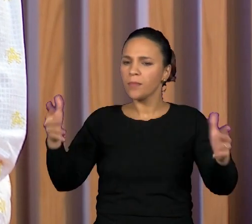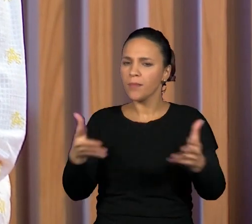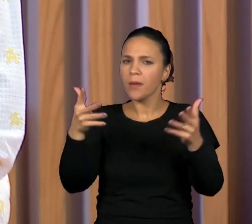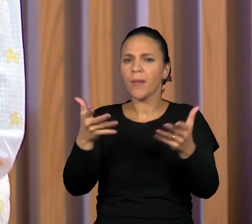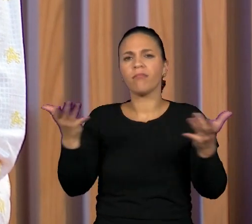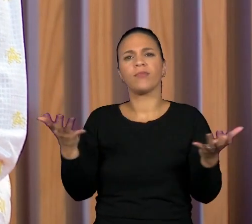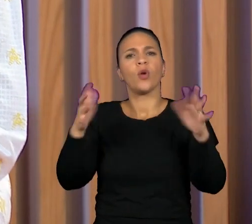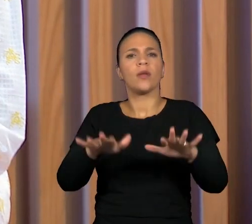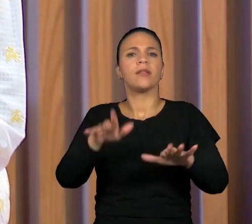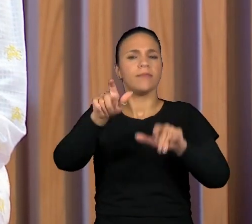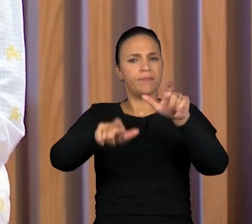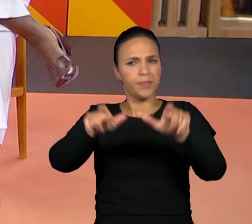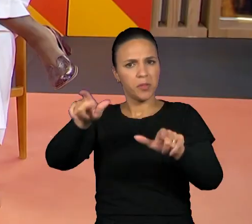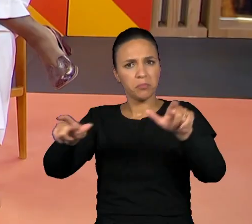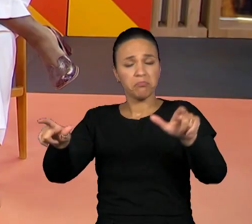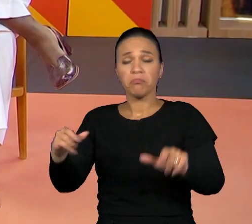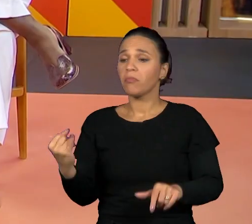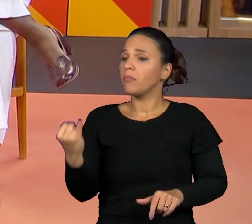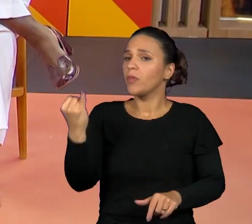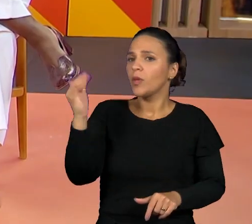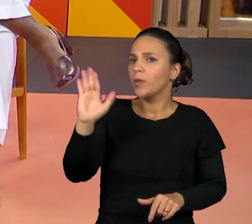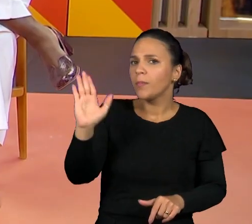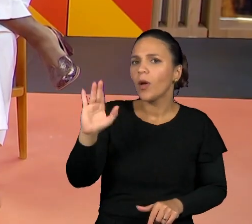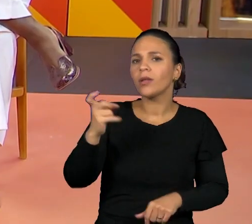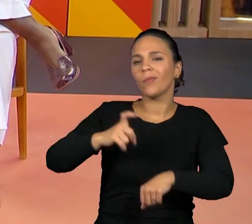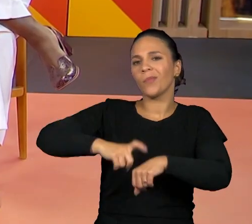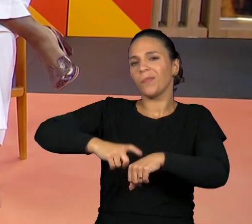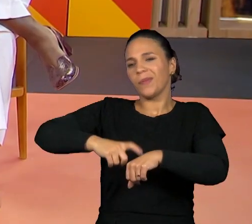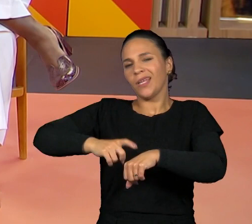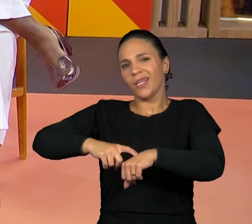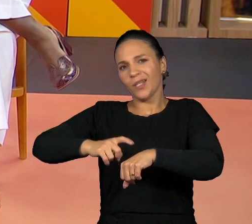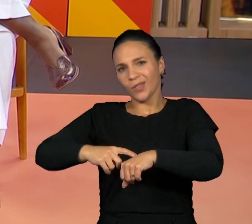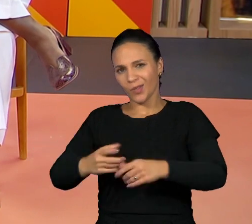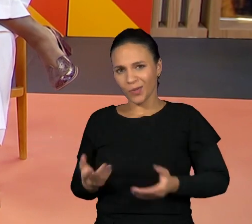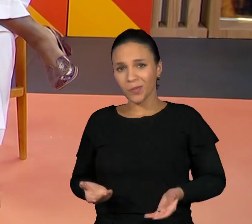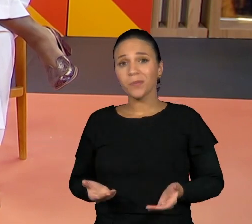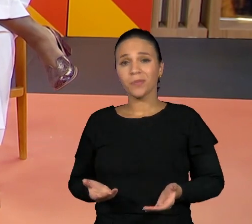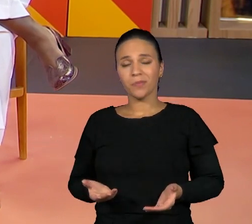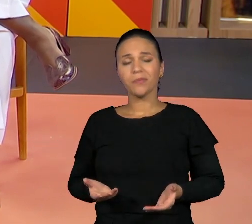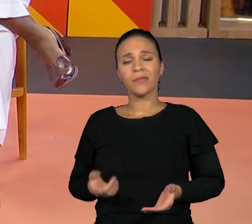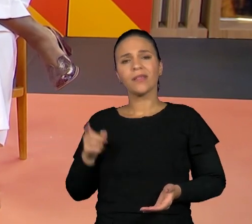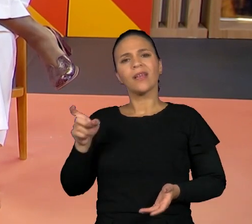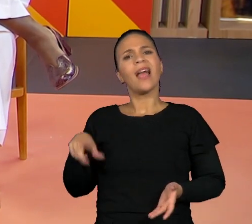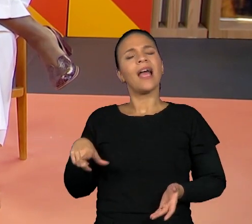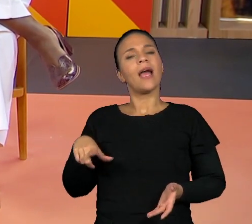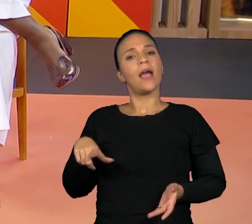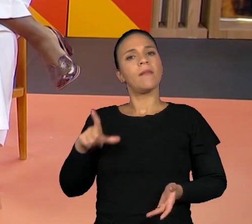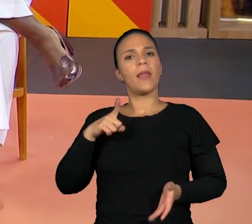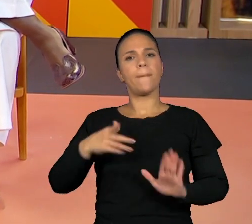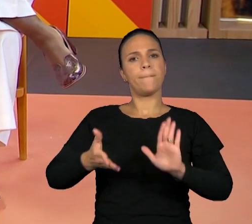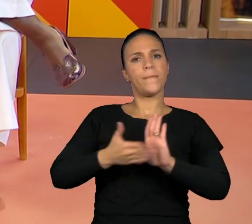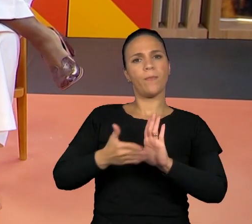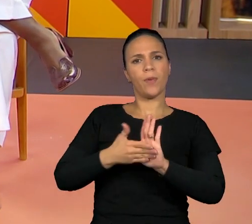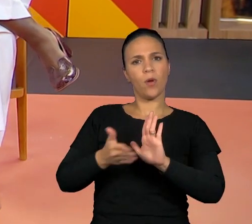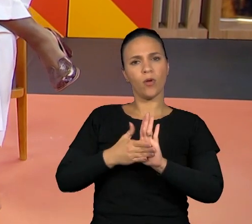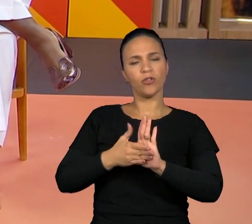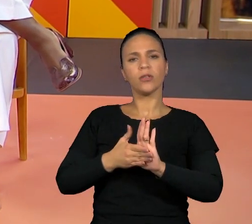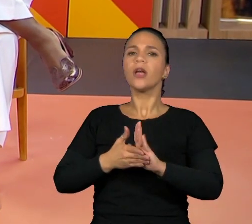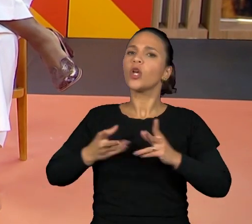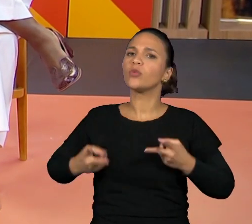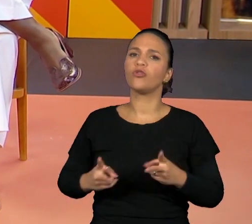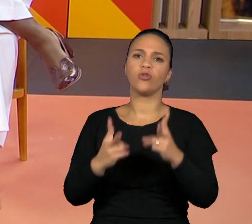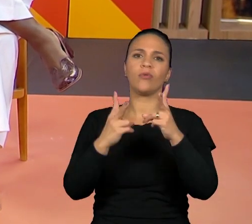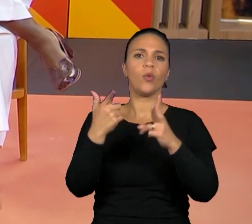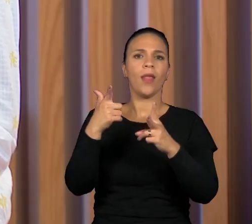dessas pessoas, independente de um momento. É uma ação propositiva e continuada,